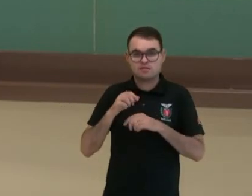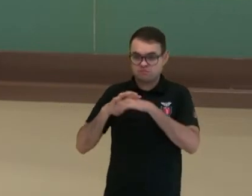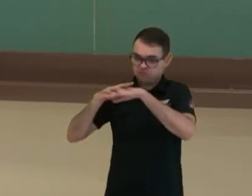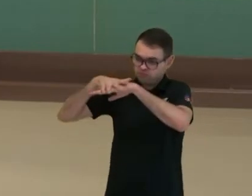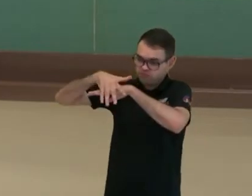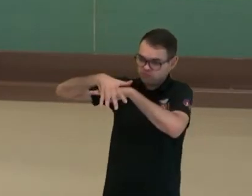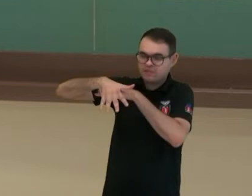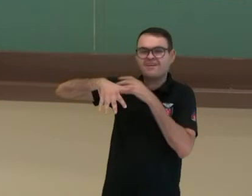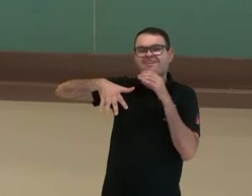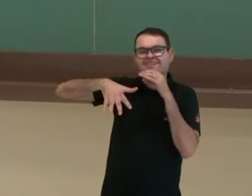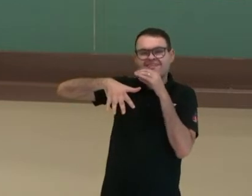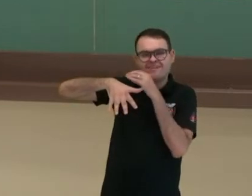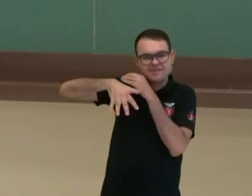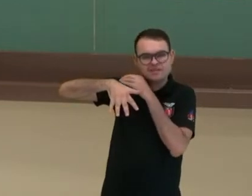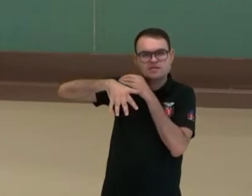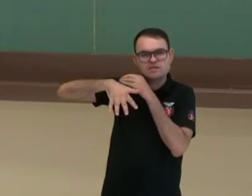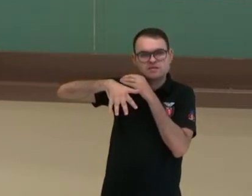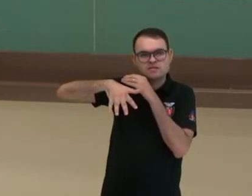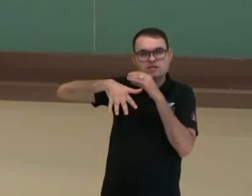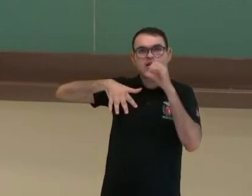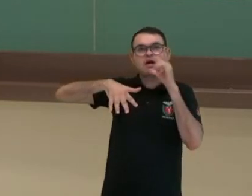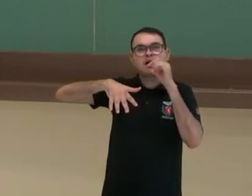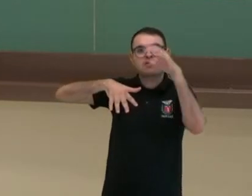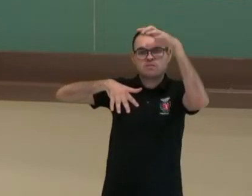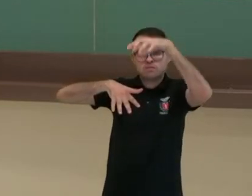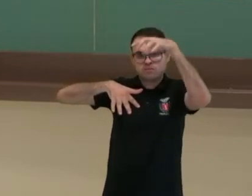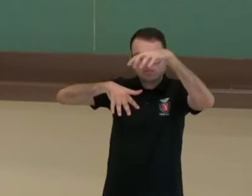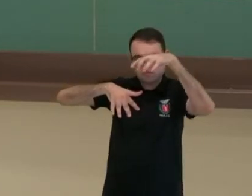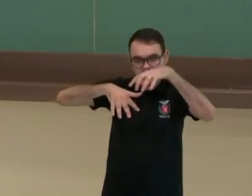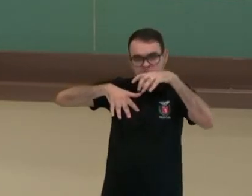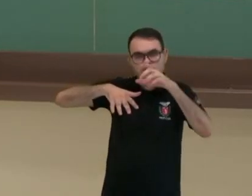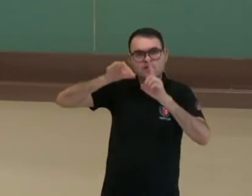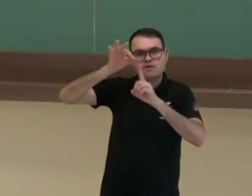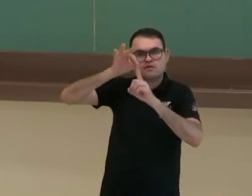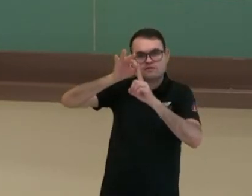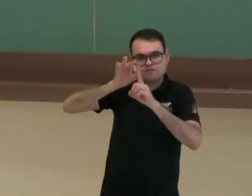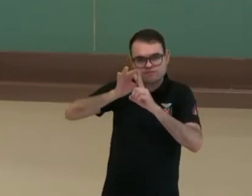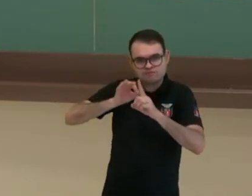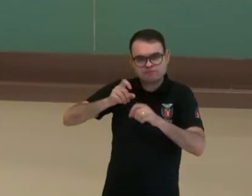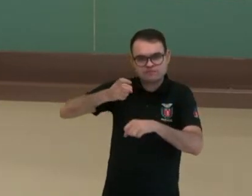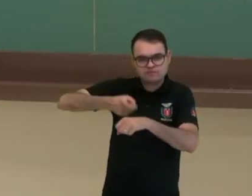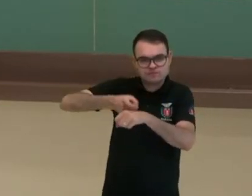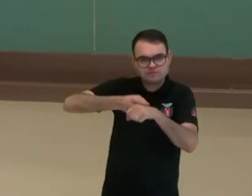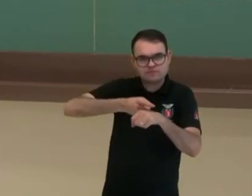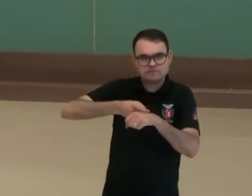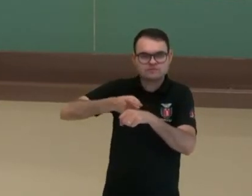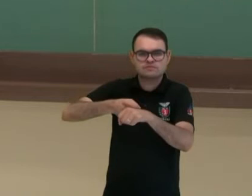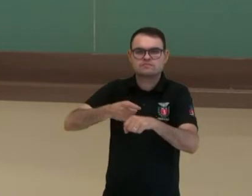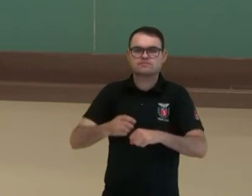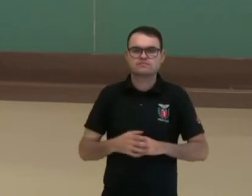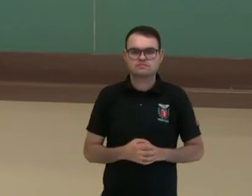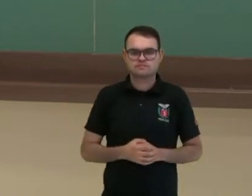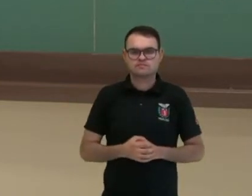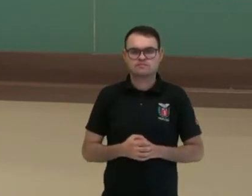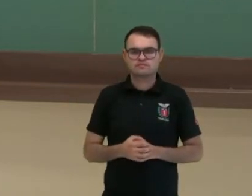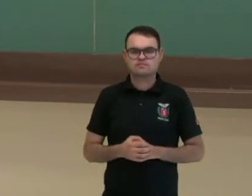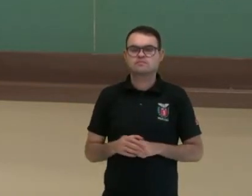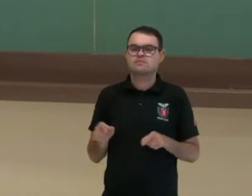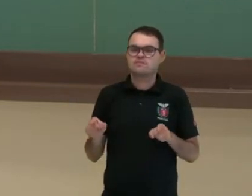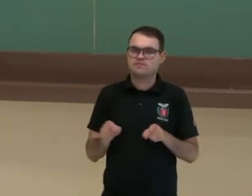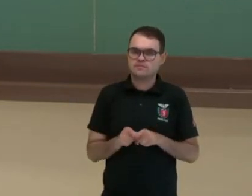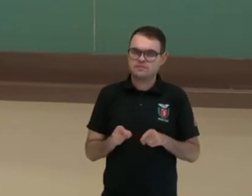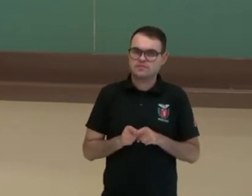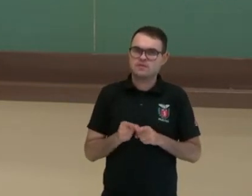quente. A água líquida entrava em contato, resfriava e ia endurecendo. Também nos processos